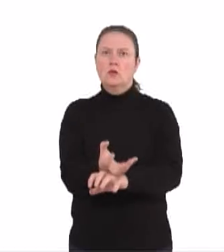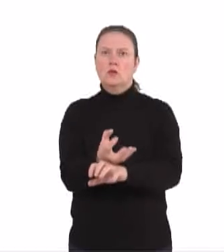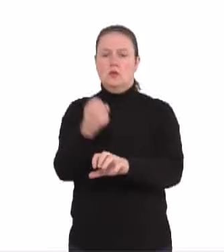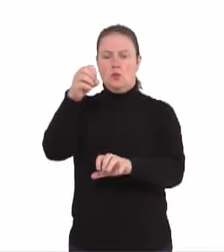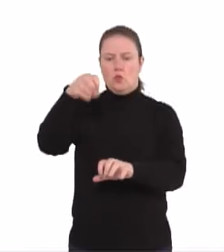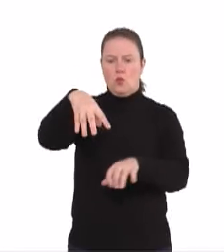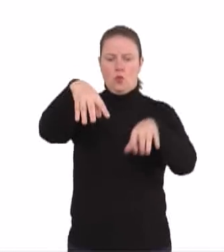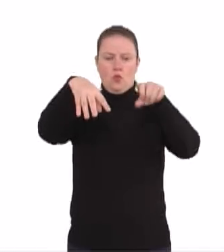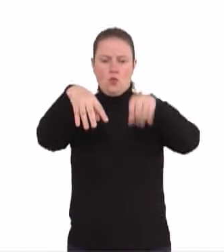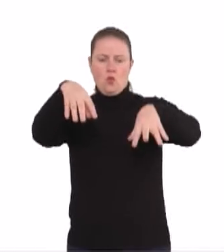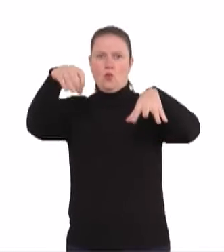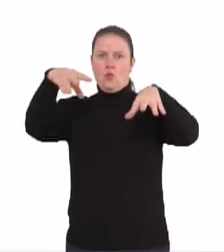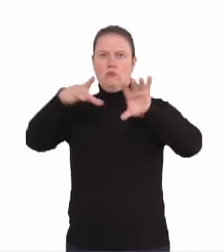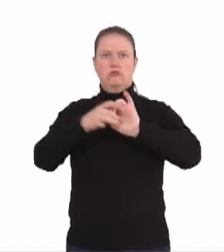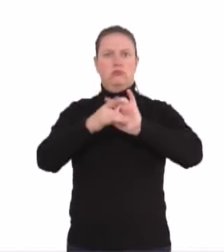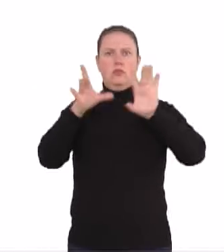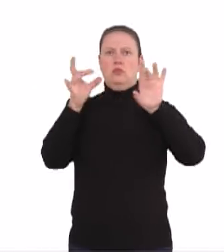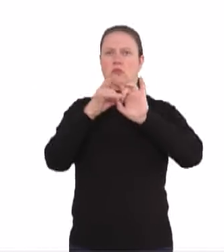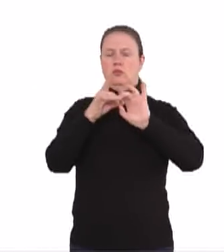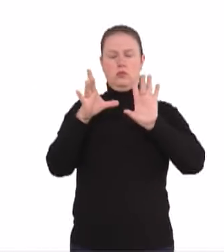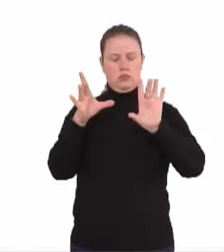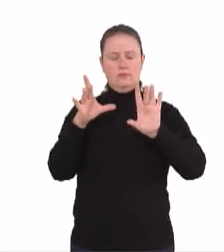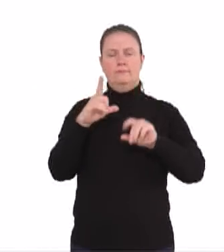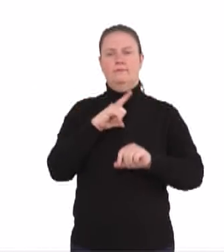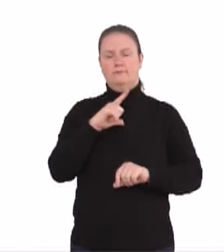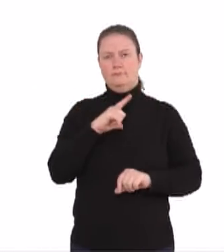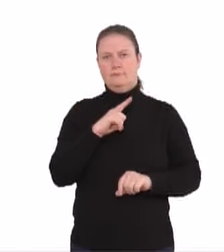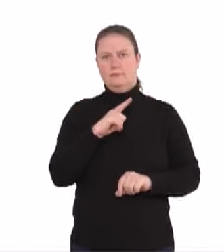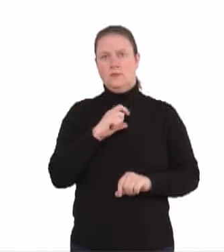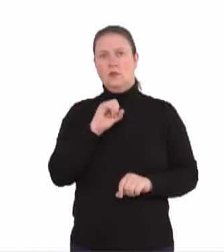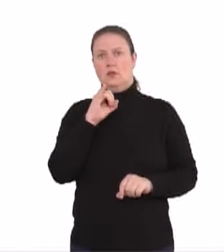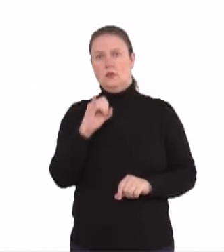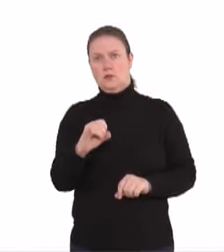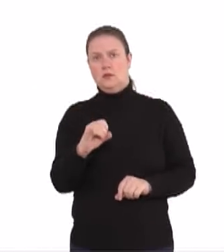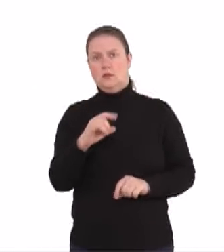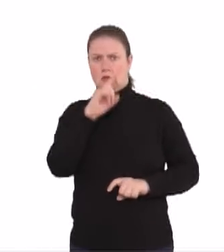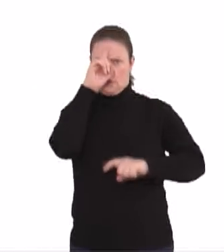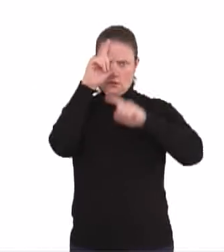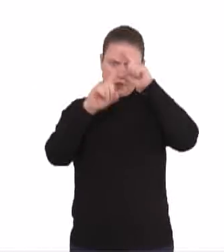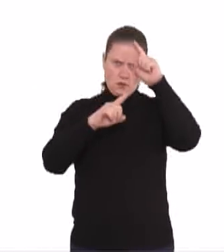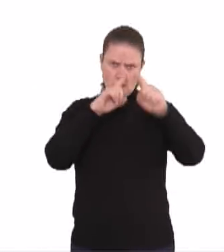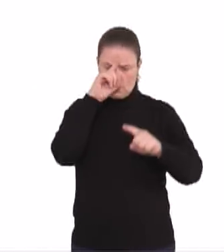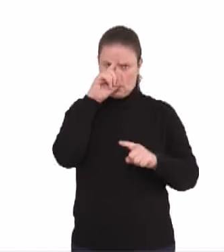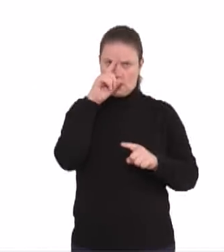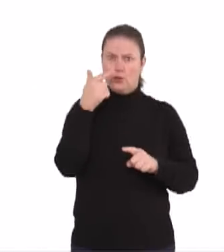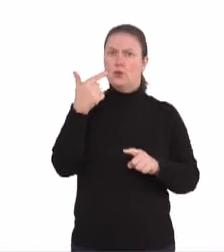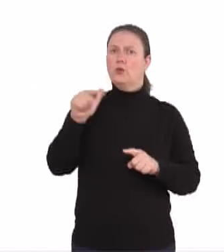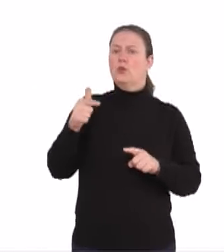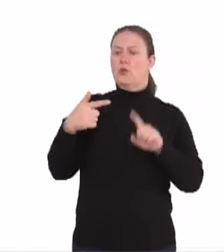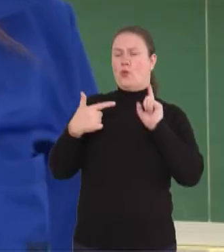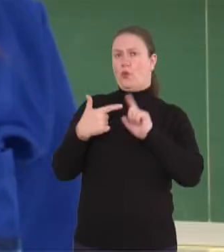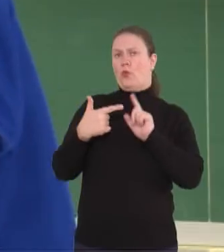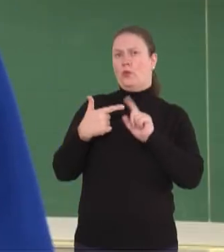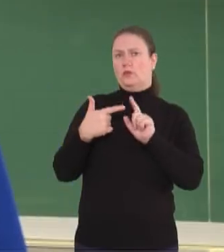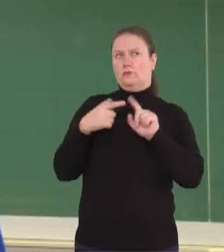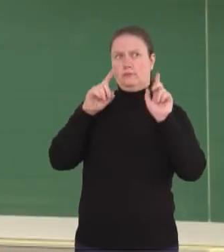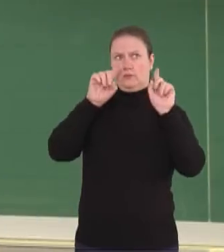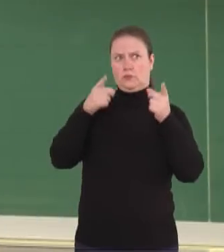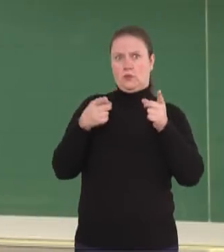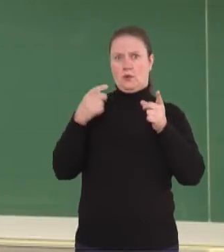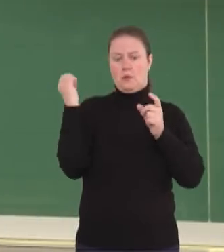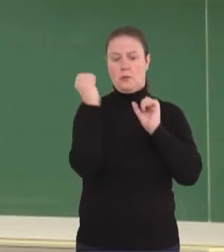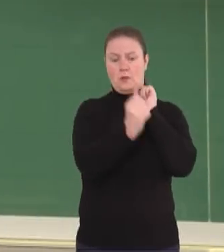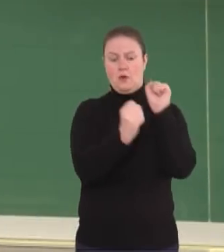em todos, né? Até porque se eles tivessem ido pela ideia de tumatawenga, que seria matar